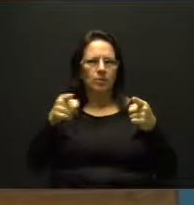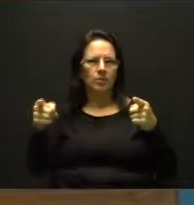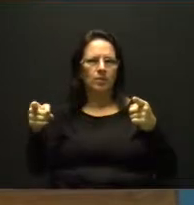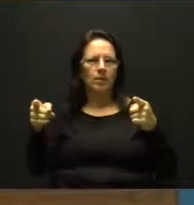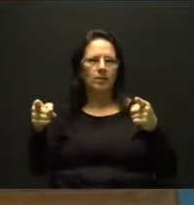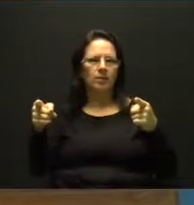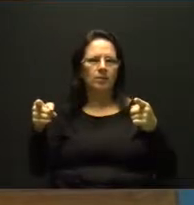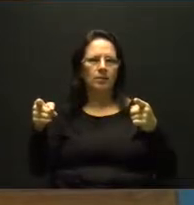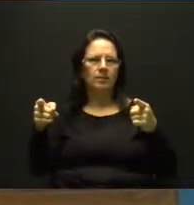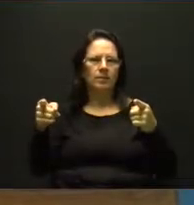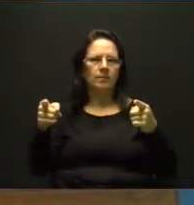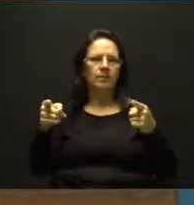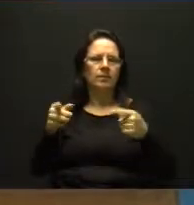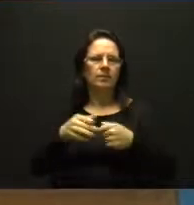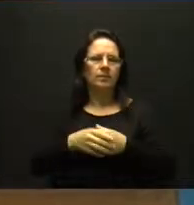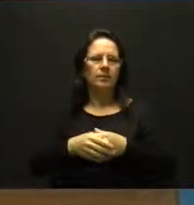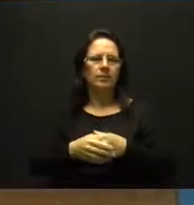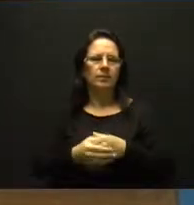inclusive